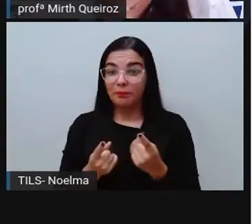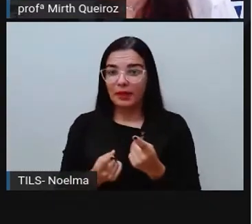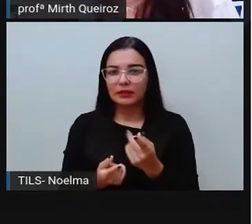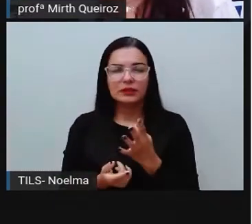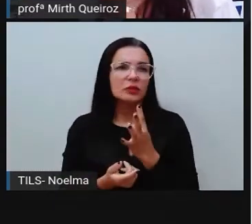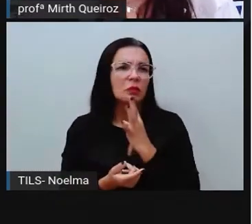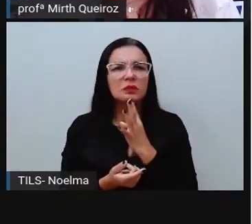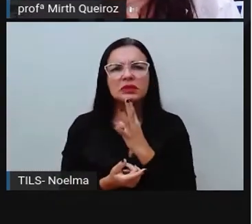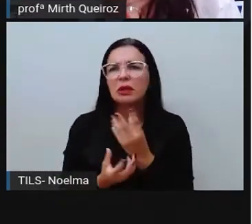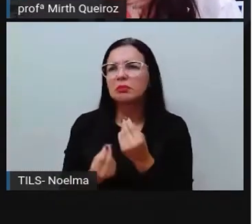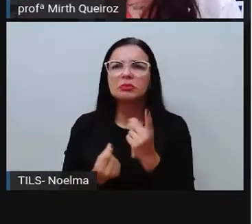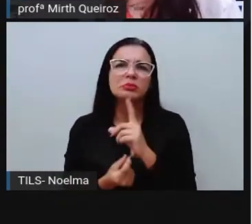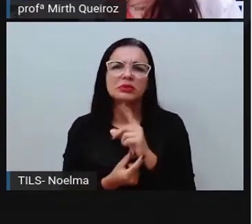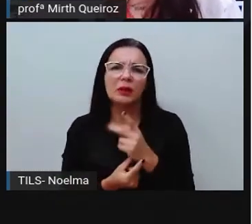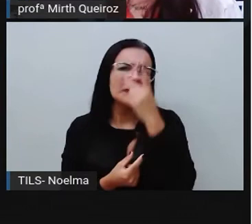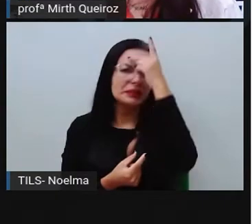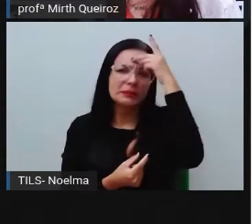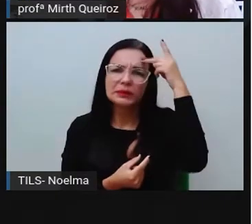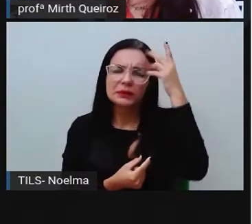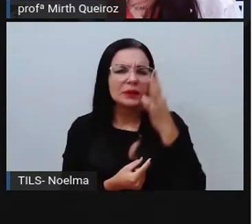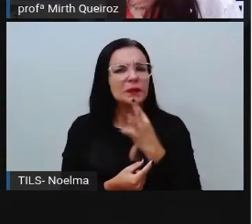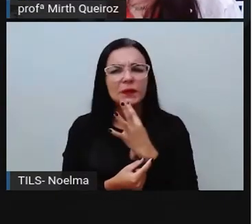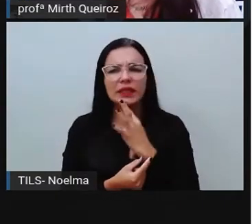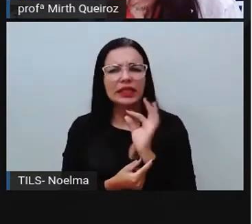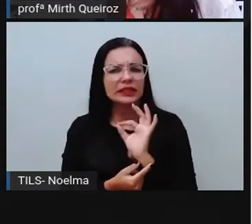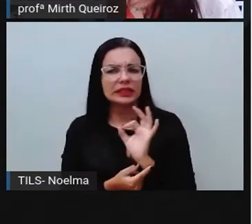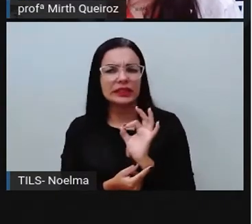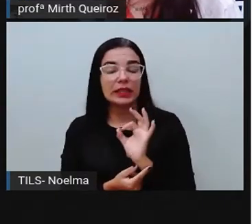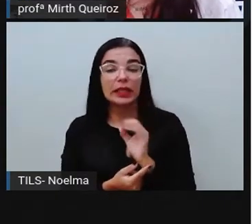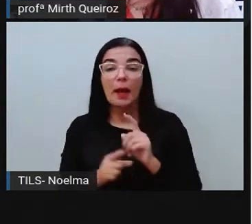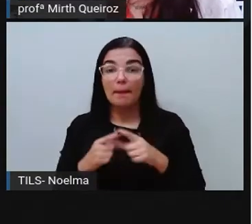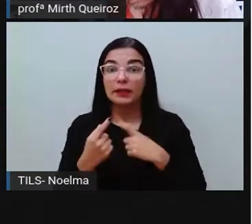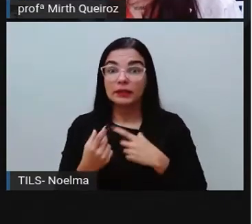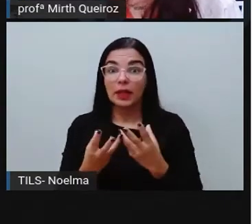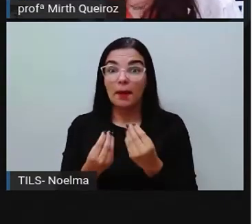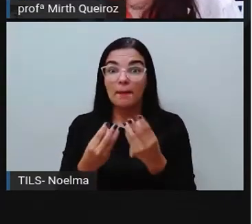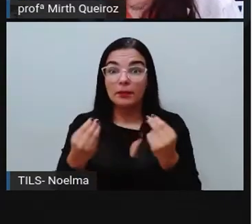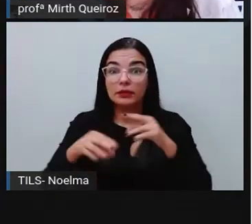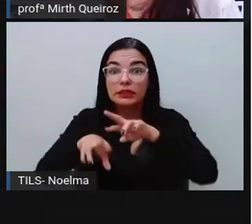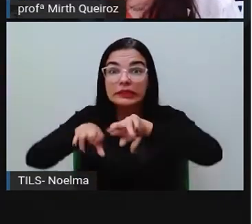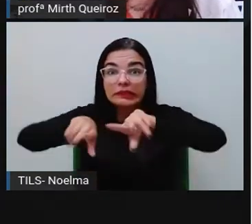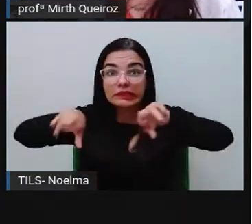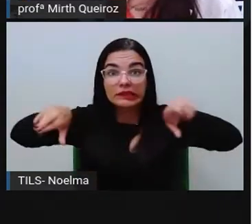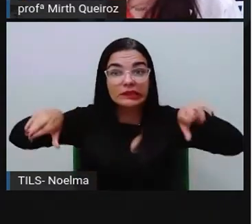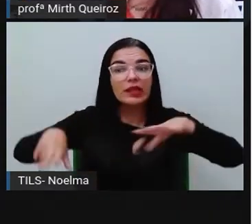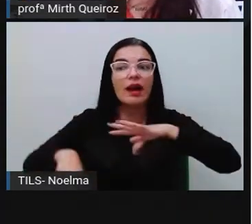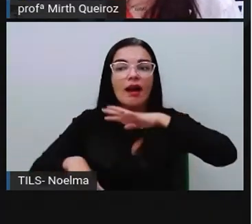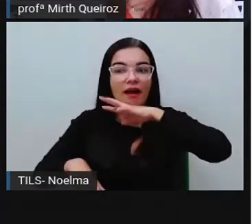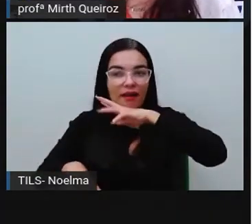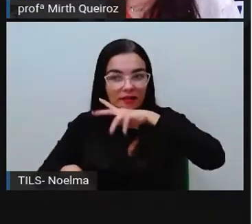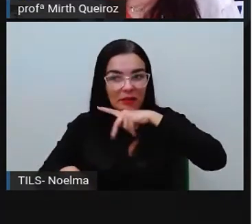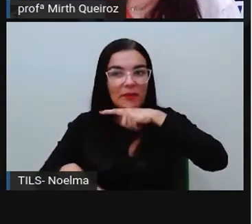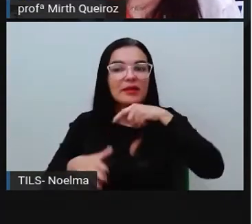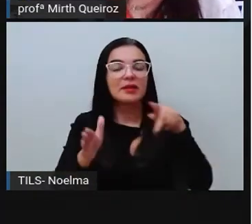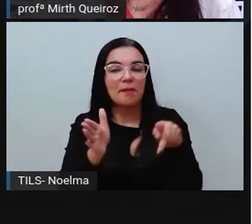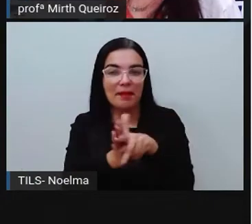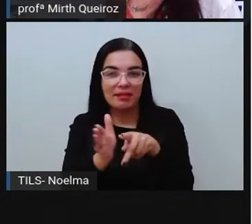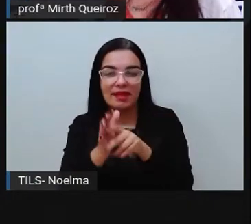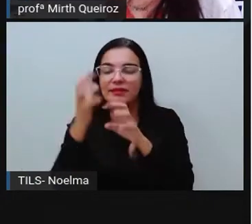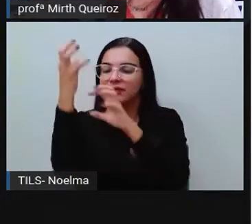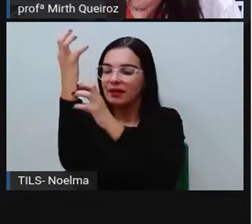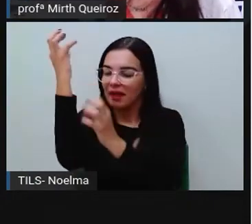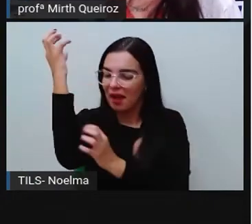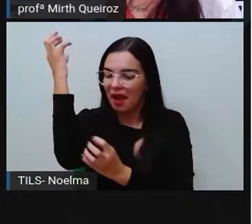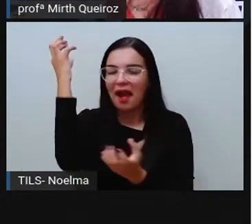tão conhecida, né? Havendo diversas espécies de animais endêmicos, né? Que são pertencentes aí